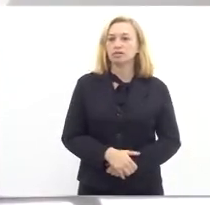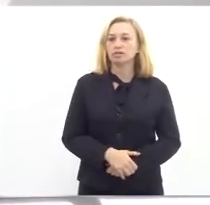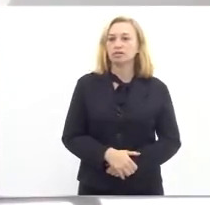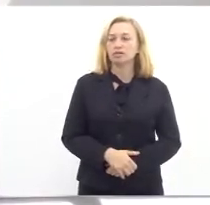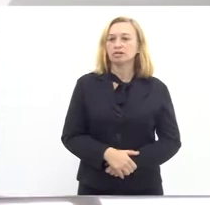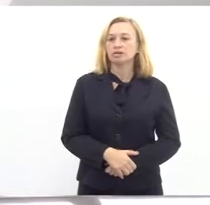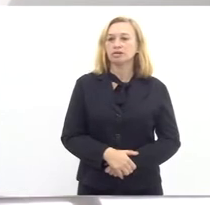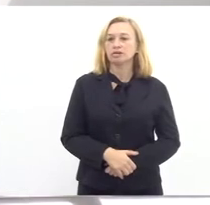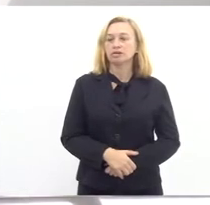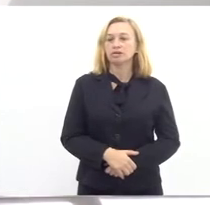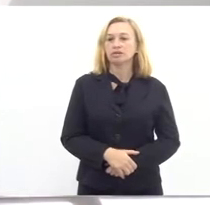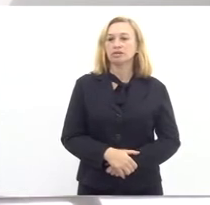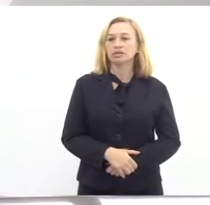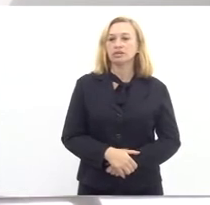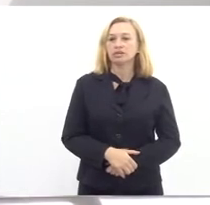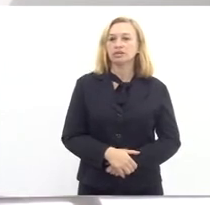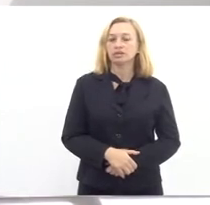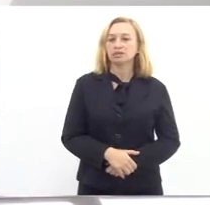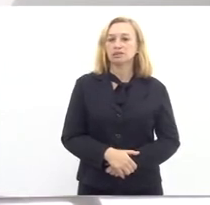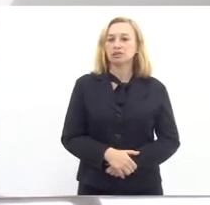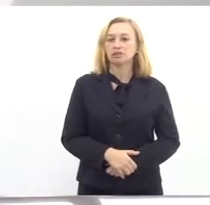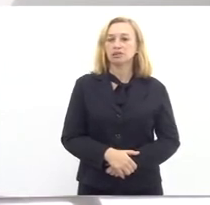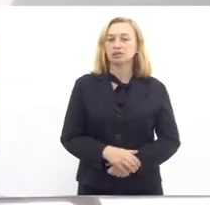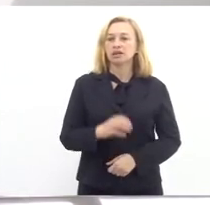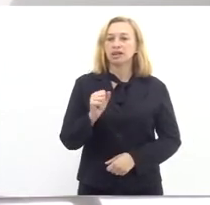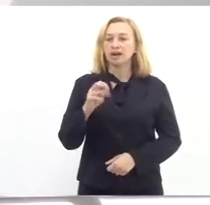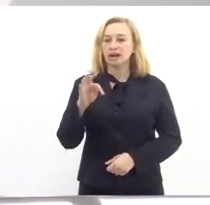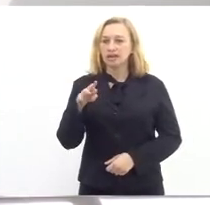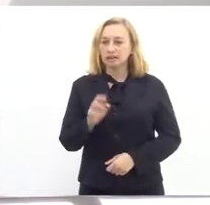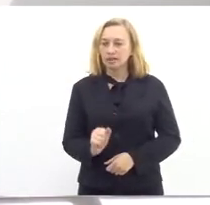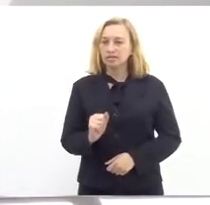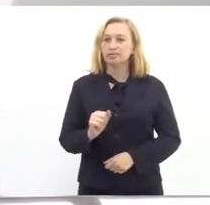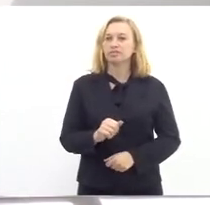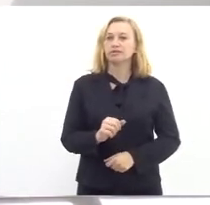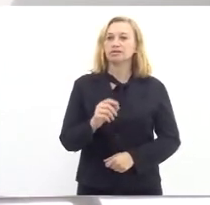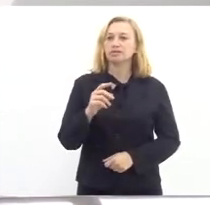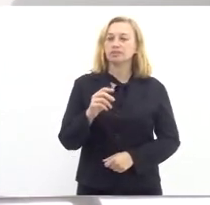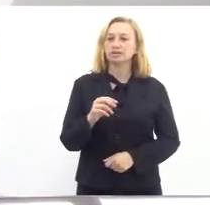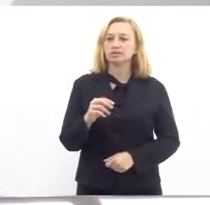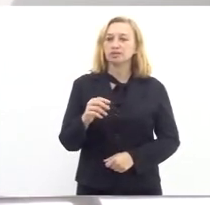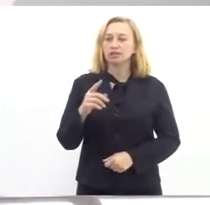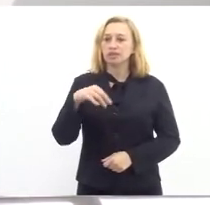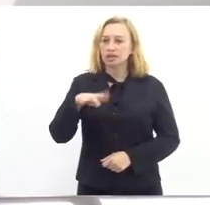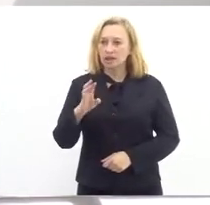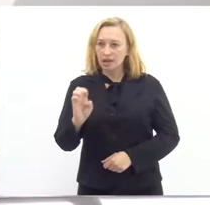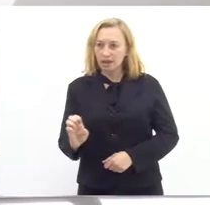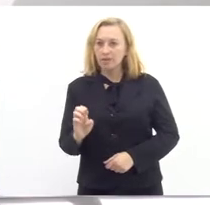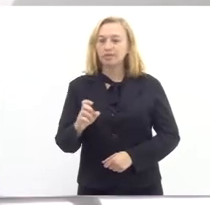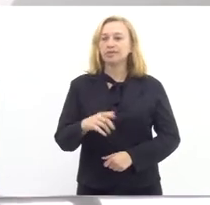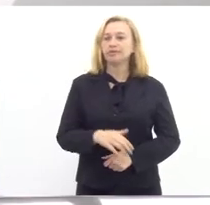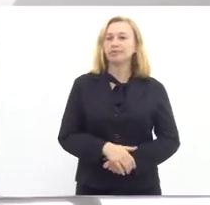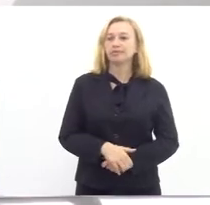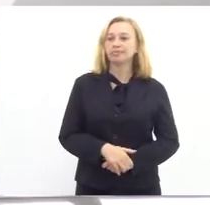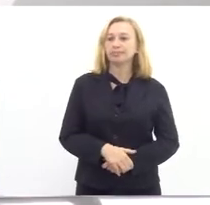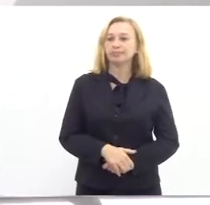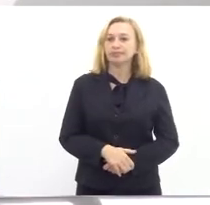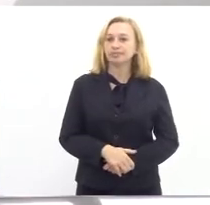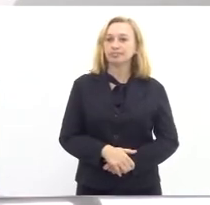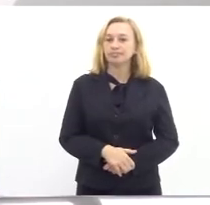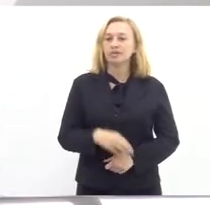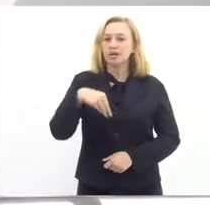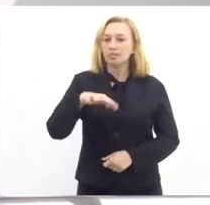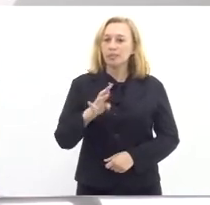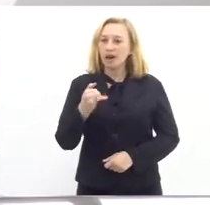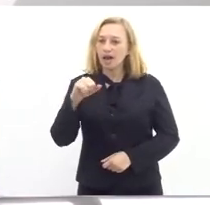Édipo Sena Ázaro, da Catra, Rafael da Catra, Guilherme Medeiros da Catra,